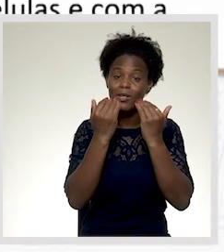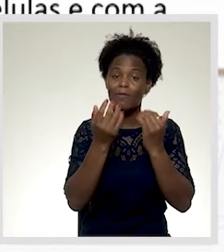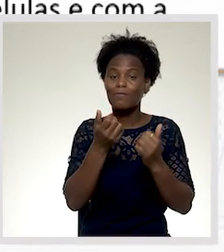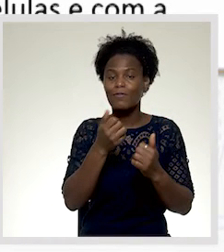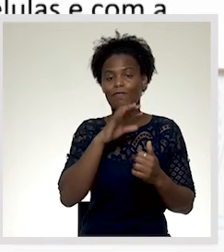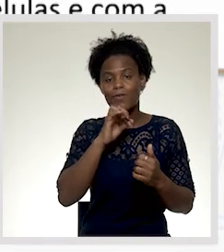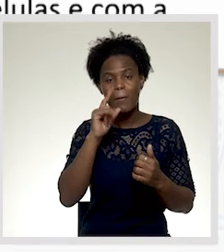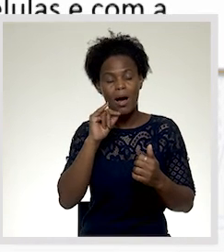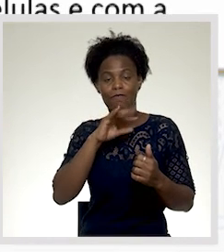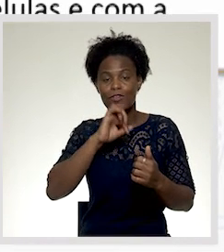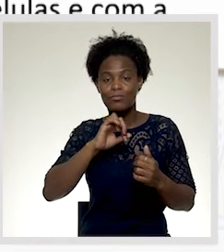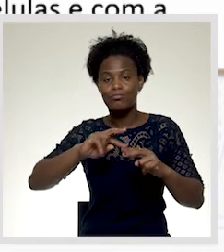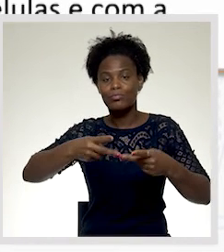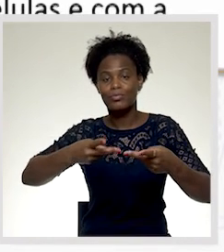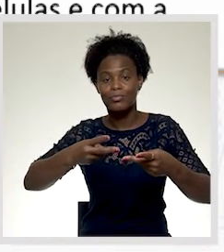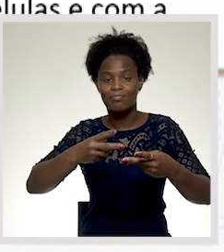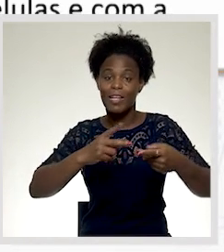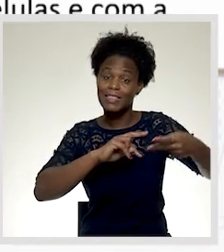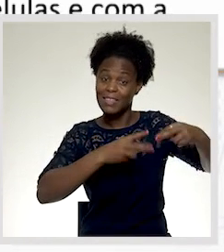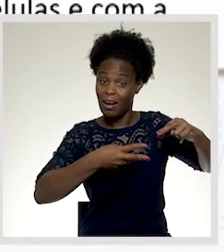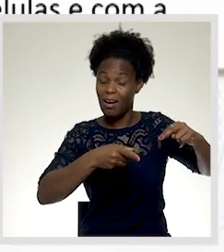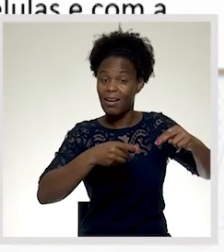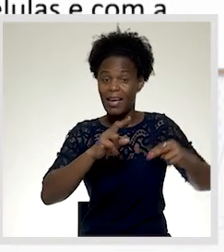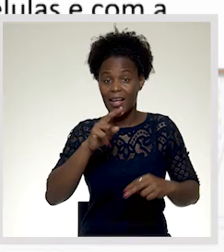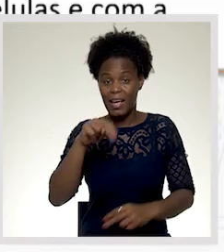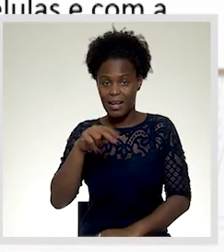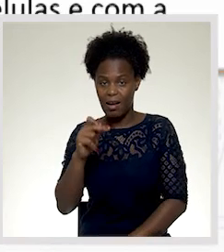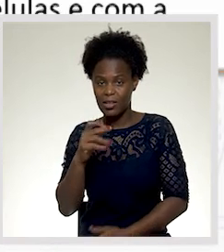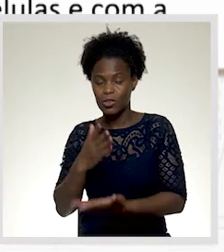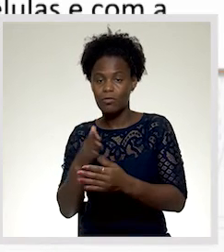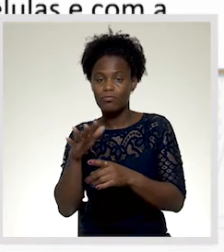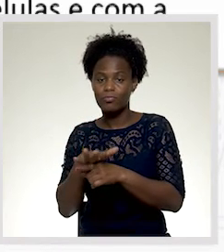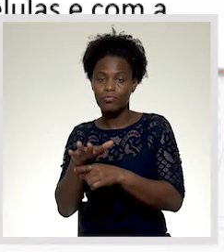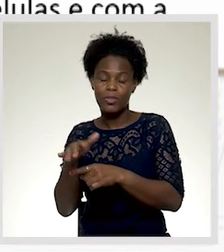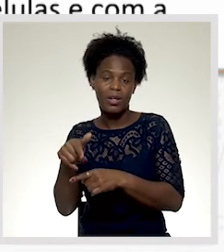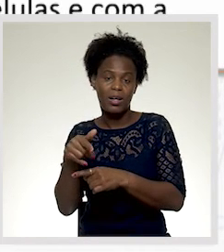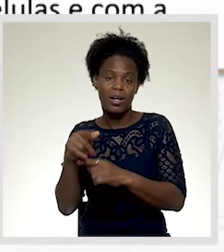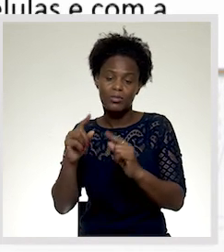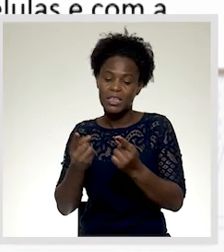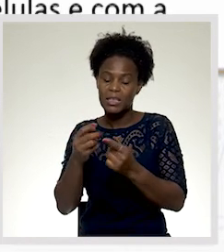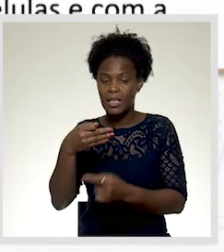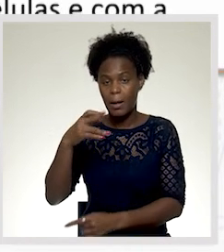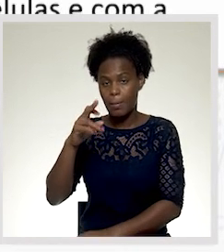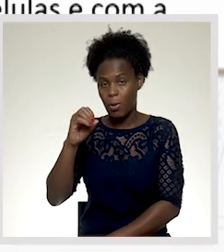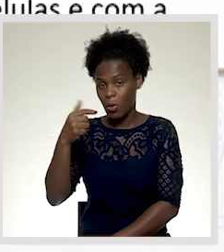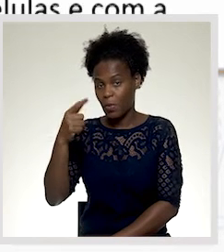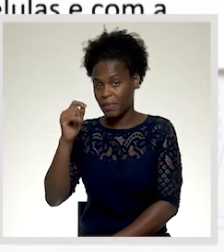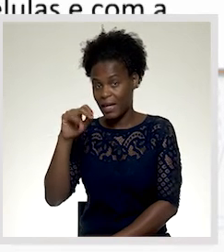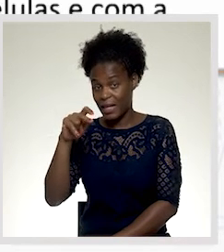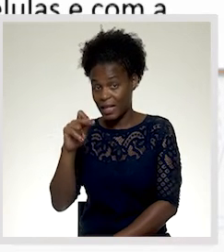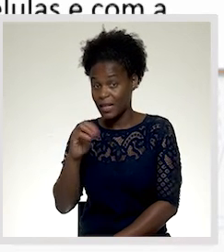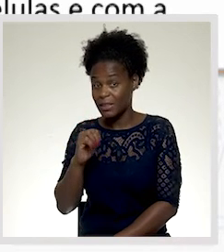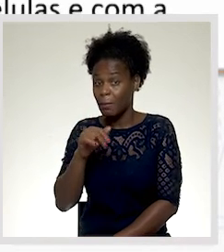informação genética e da transmissão das características hereditárias, enquanto que o RNA apenas intervém na síntese de